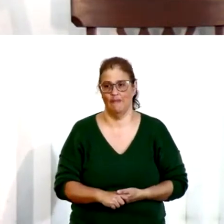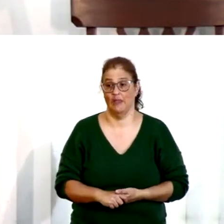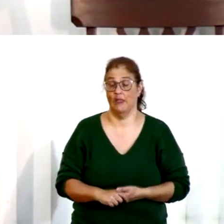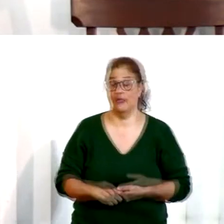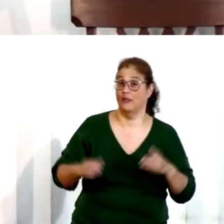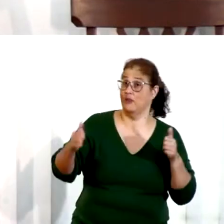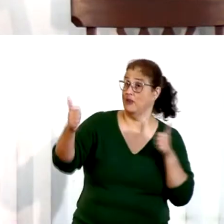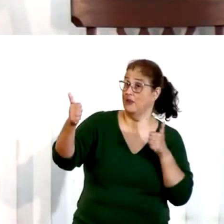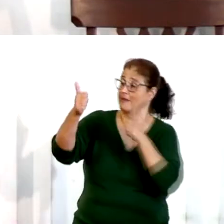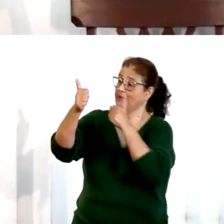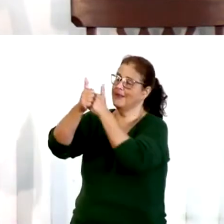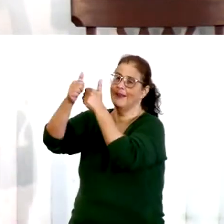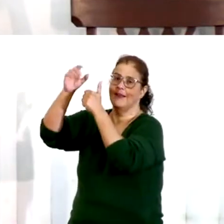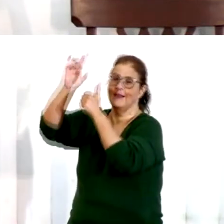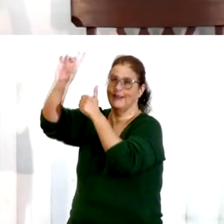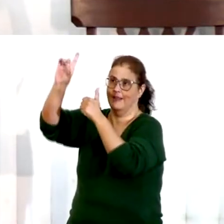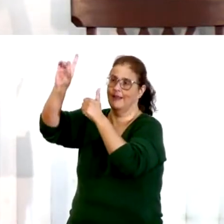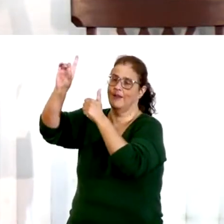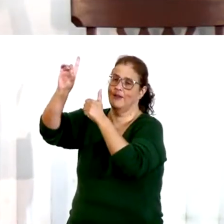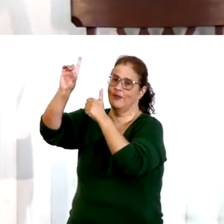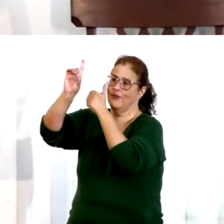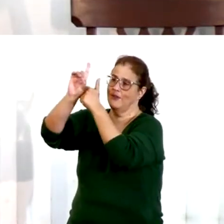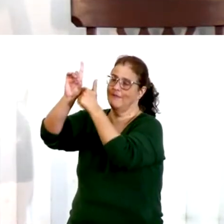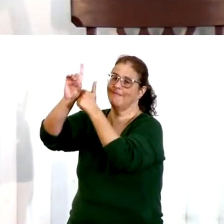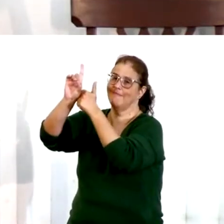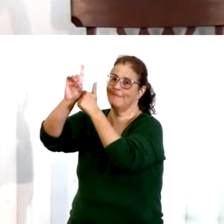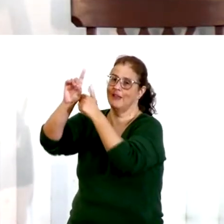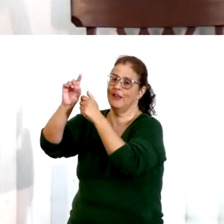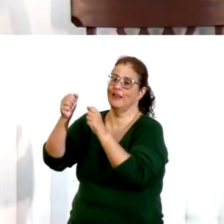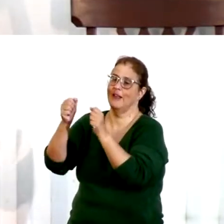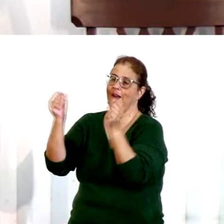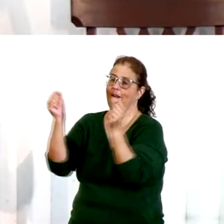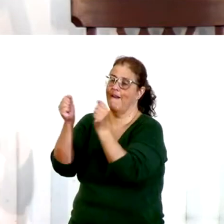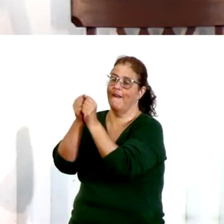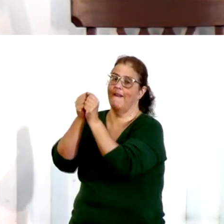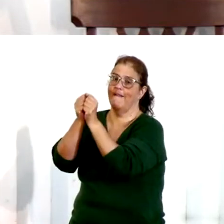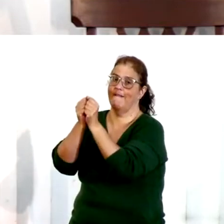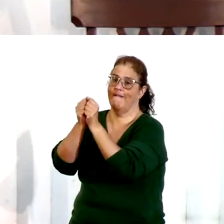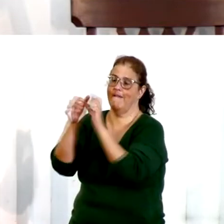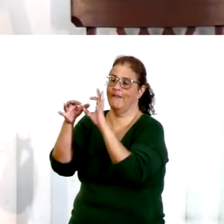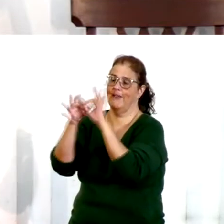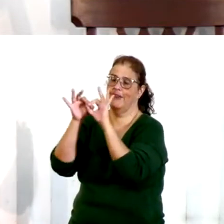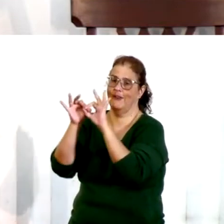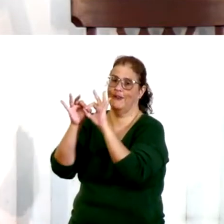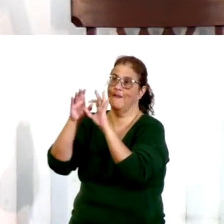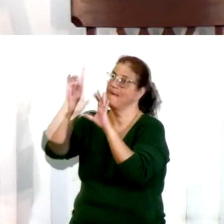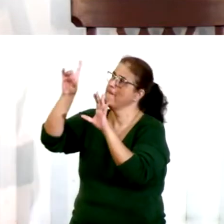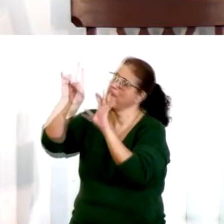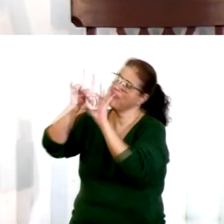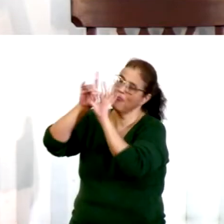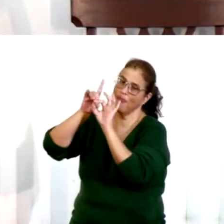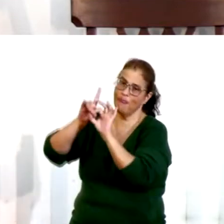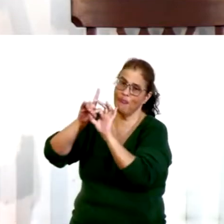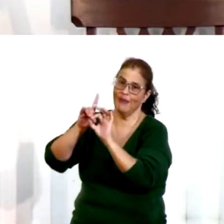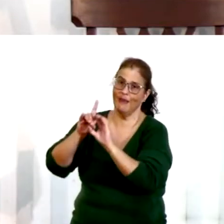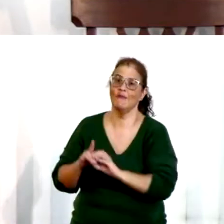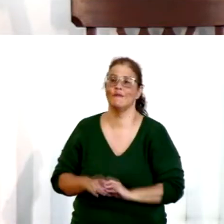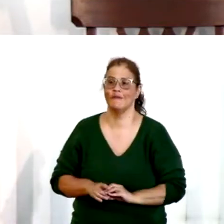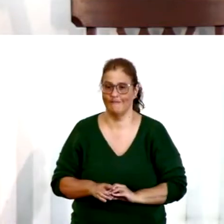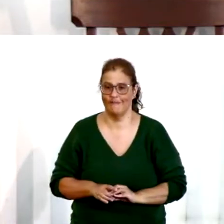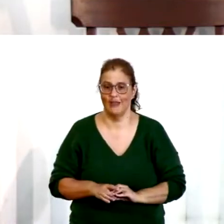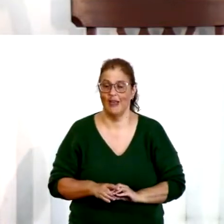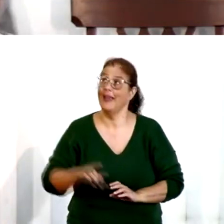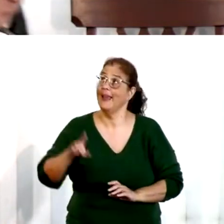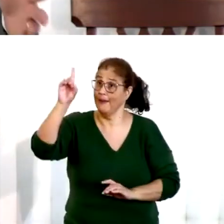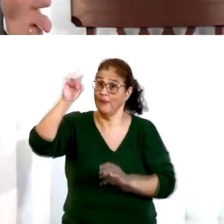Chegar-se a Deus, estar em Deus, antes de tudo, é um ato dele mesmo para conosco. Foi